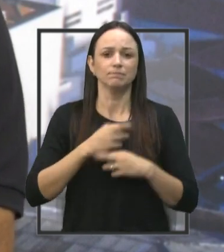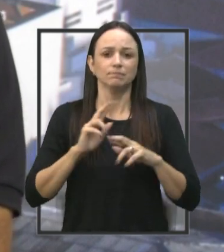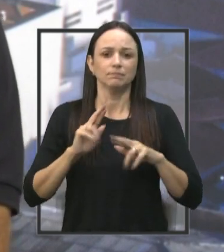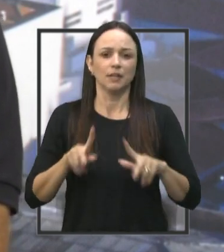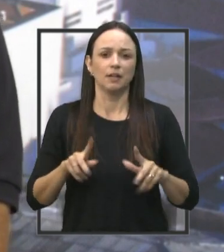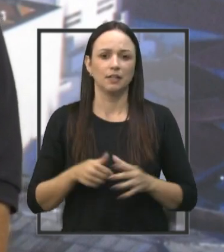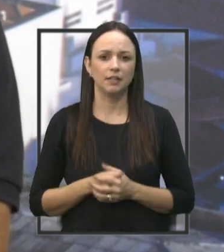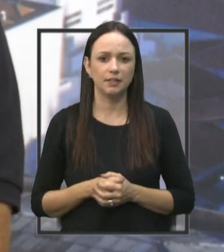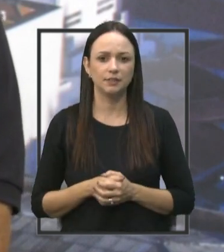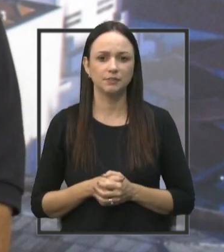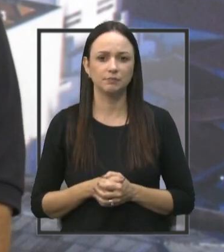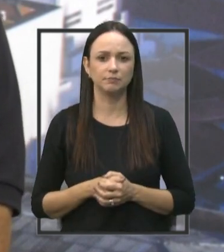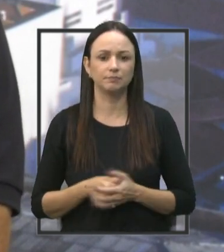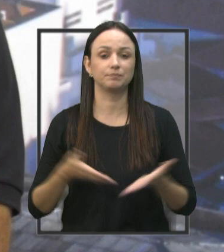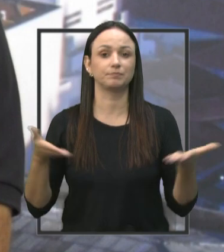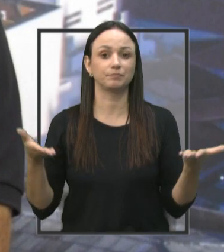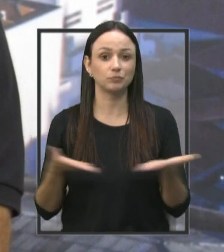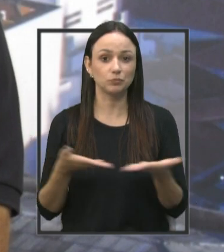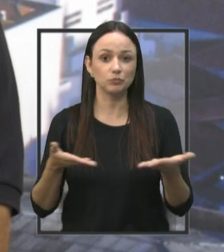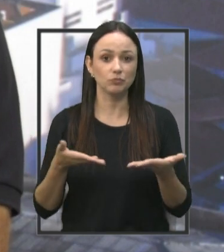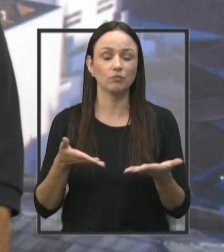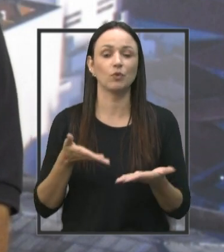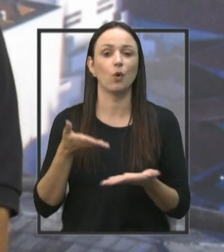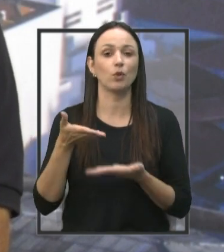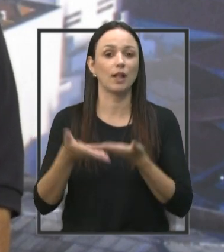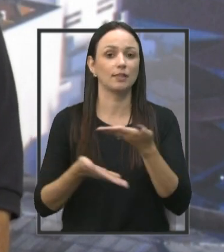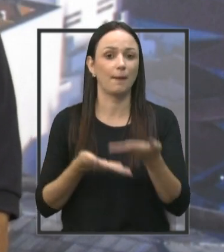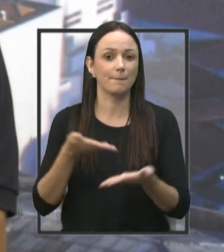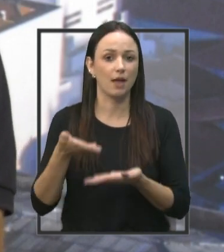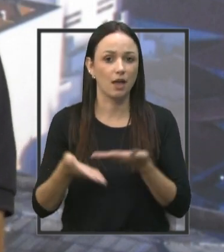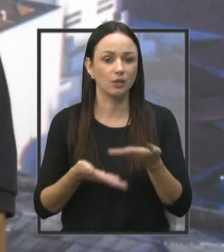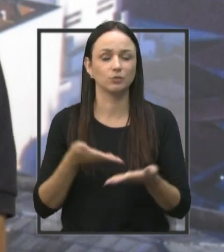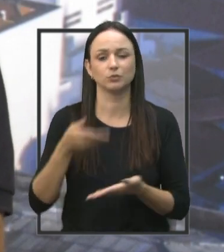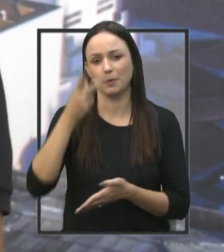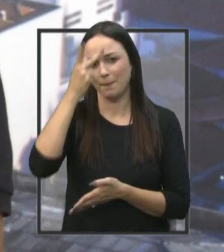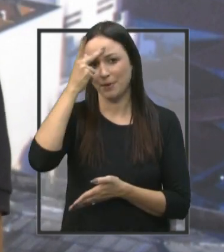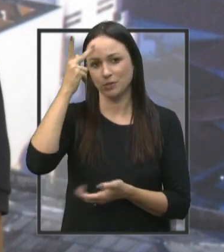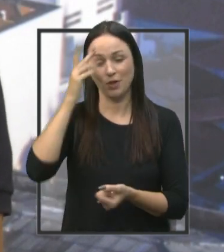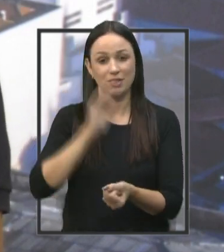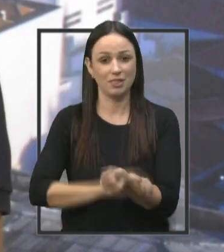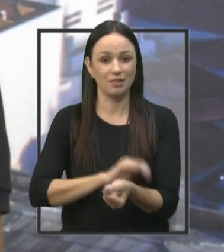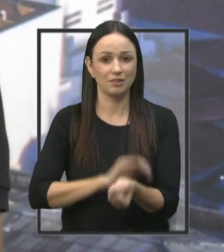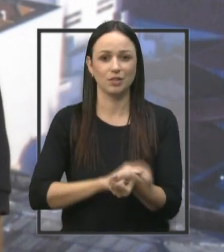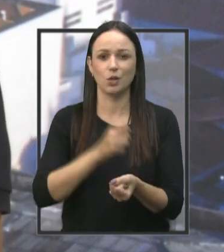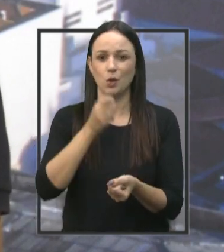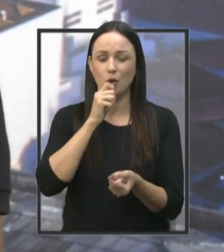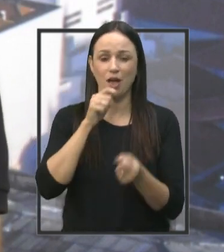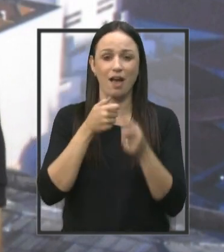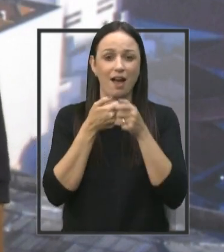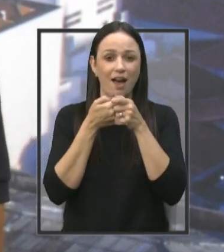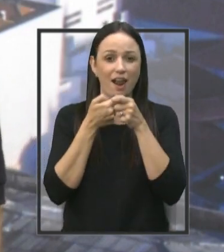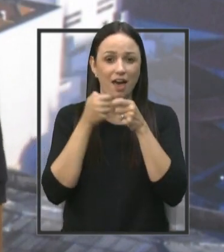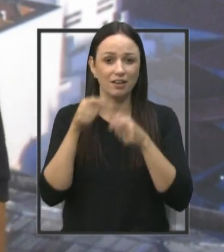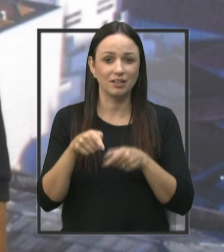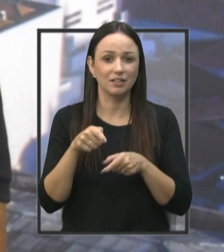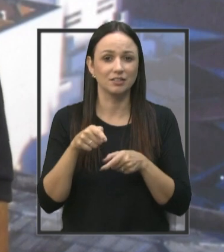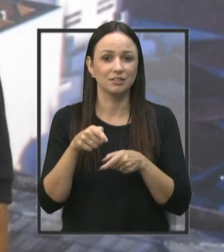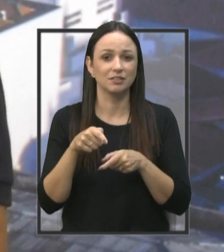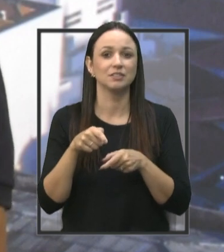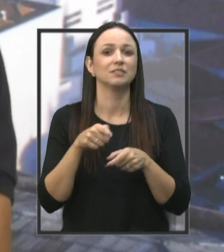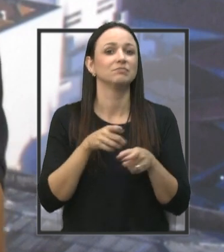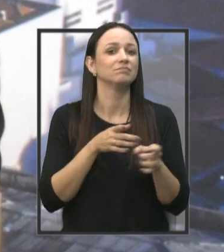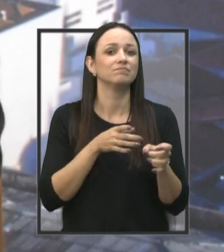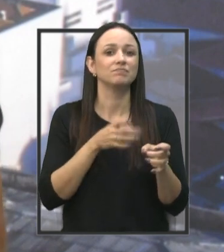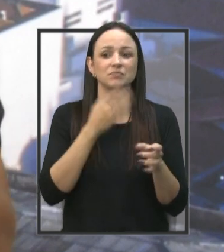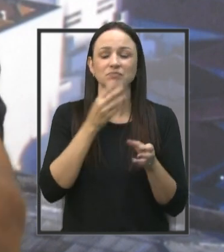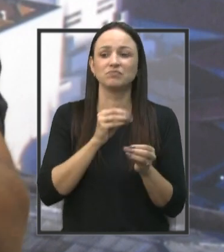diferente. Então, hoje, o tratamento para as pessoas dependentes químicos do crack, ele se torna